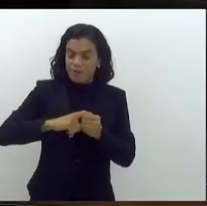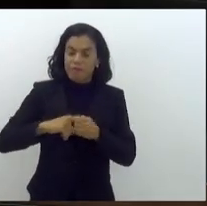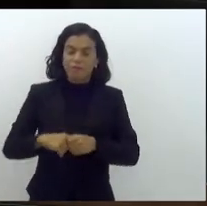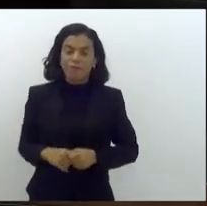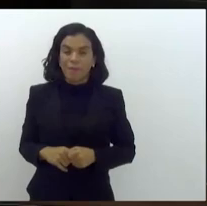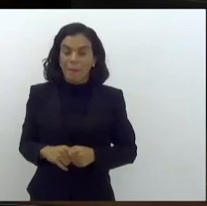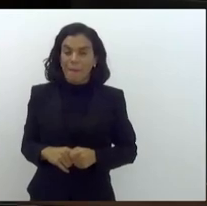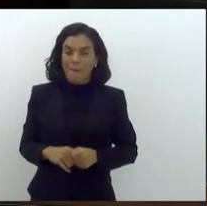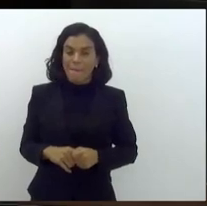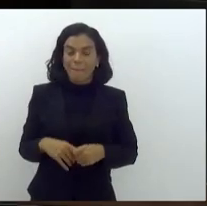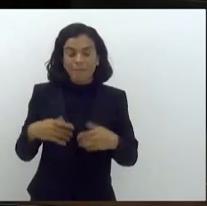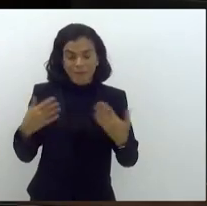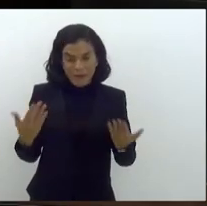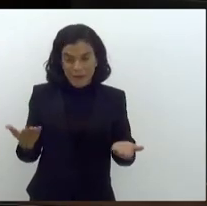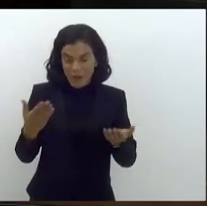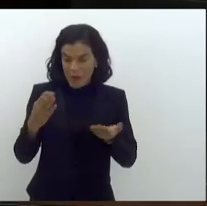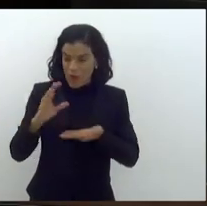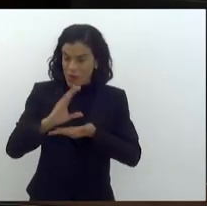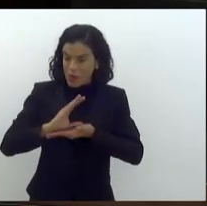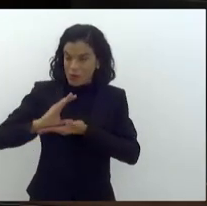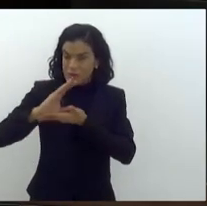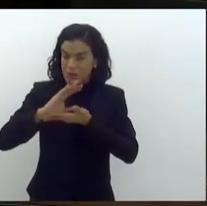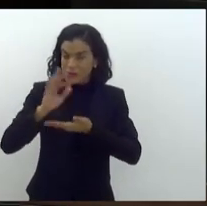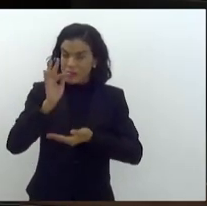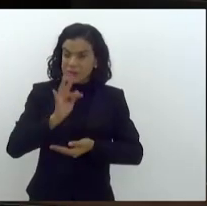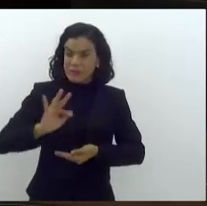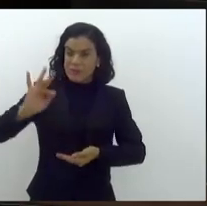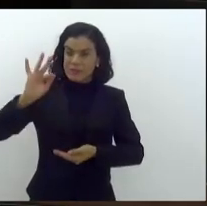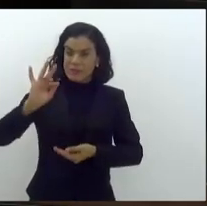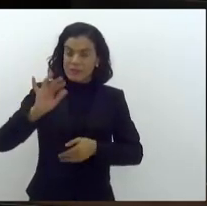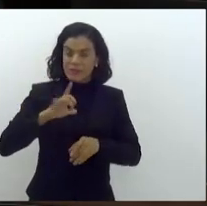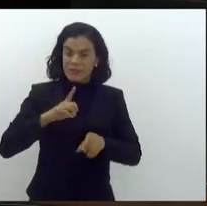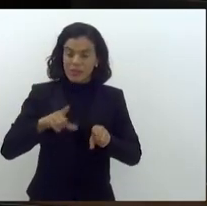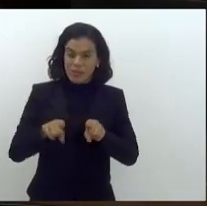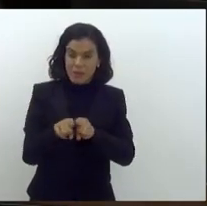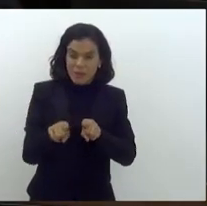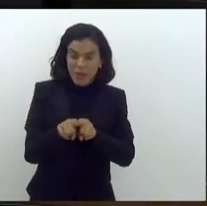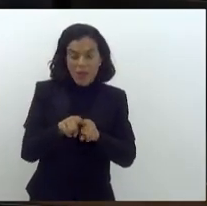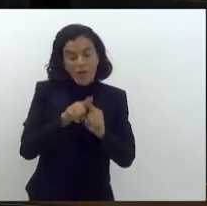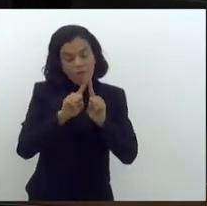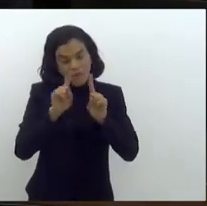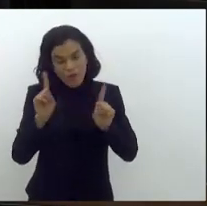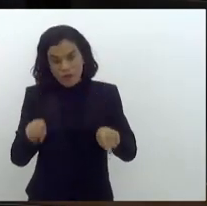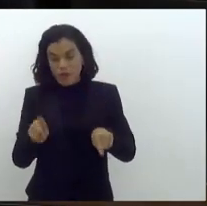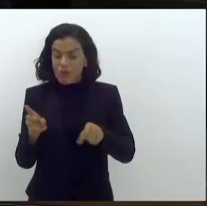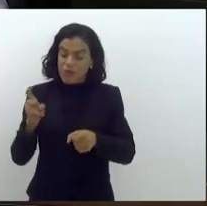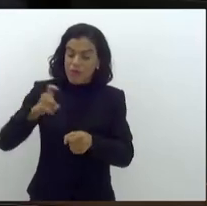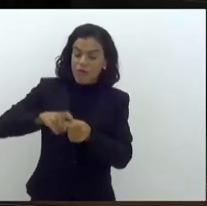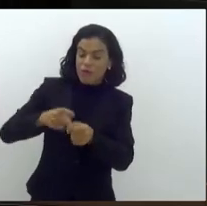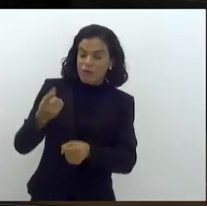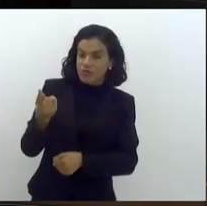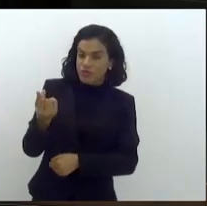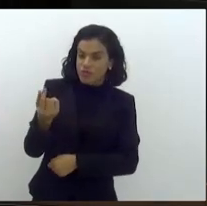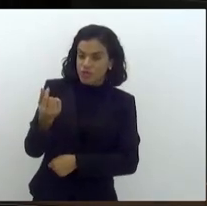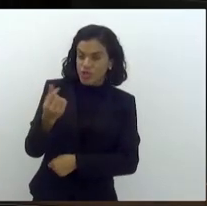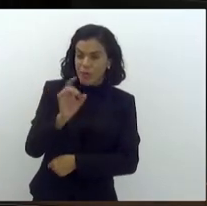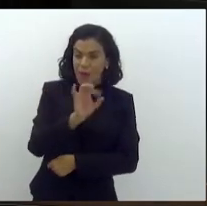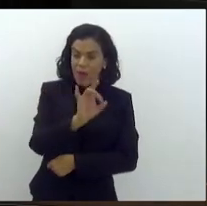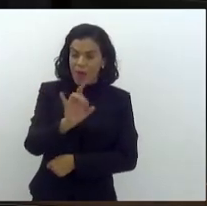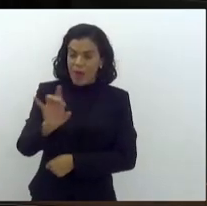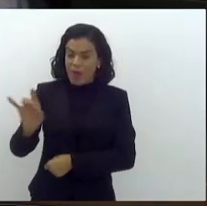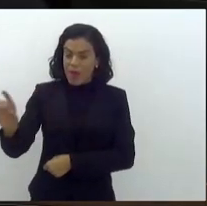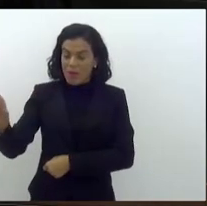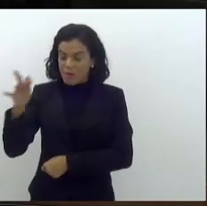ponto né então o conselho federativo terá também essa função de devolver o crédito para contribuintes